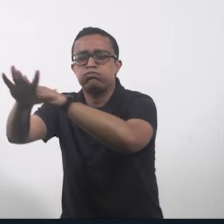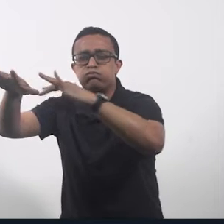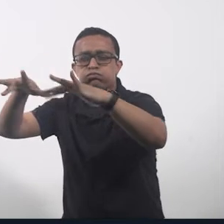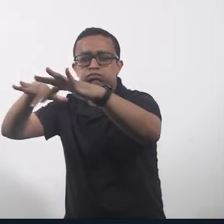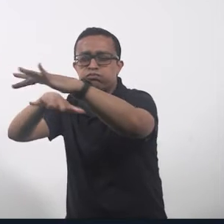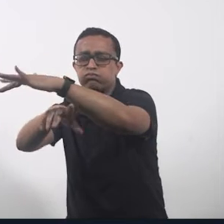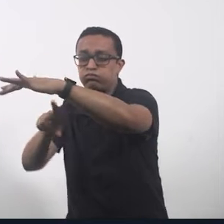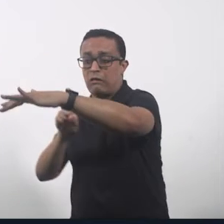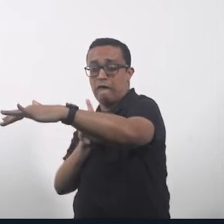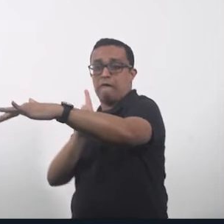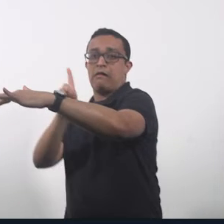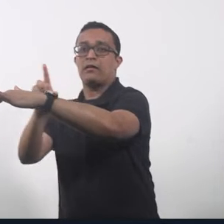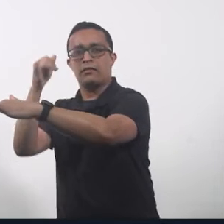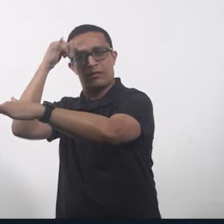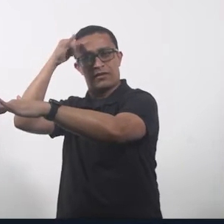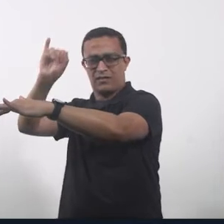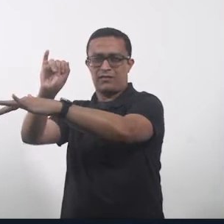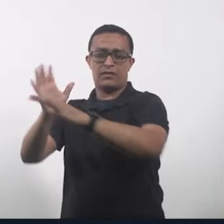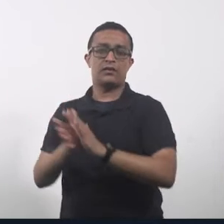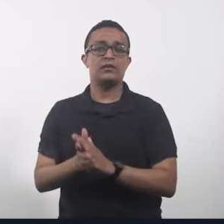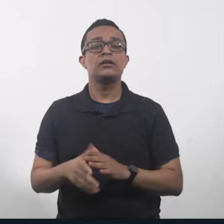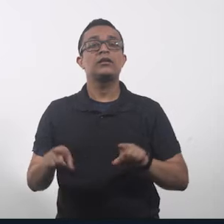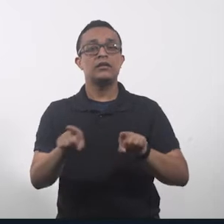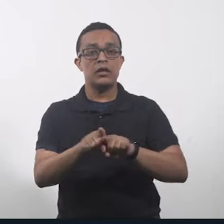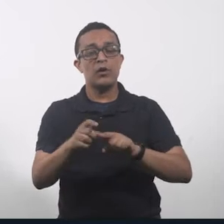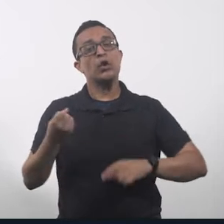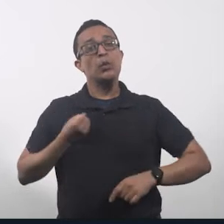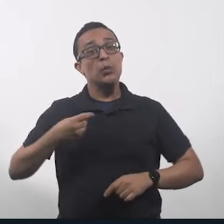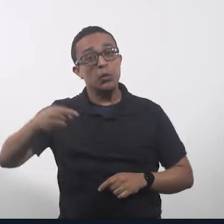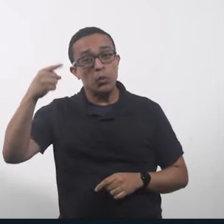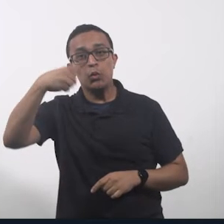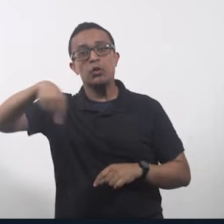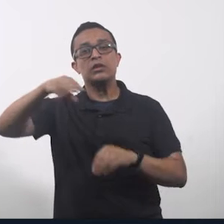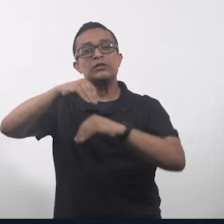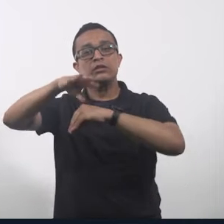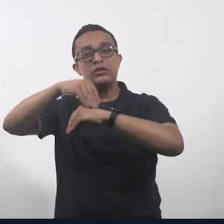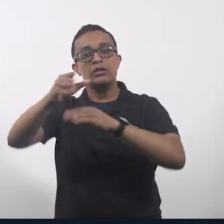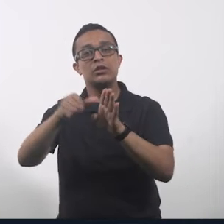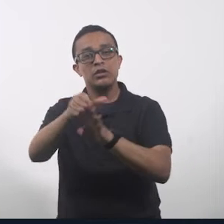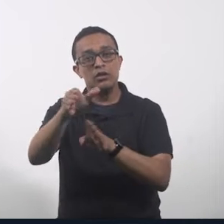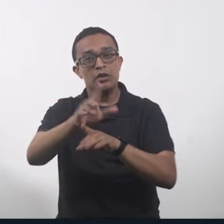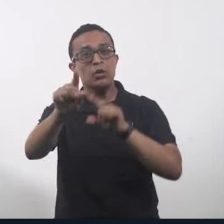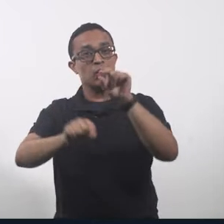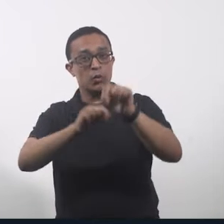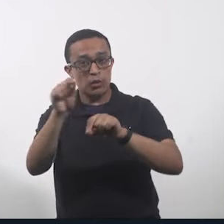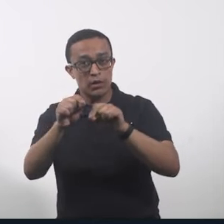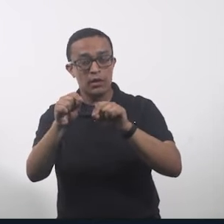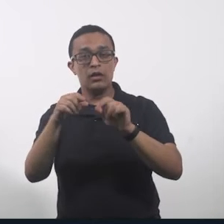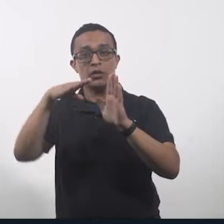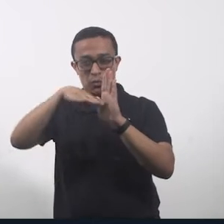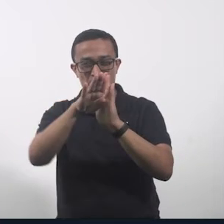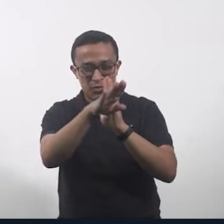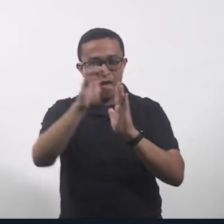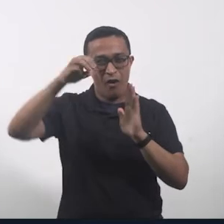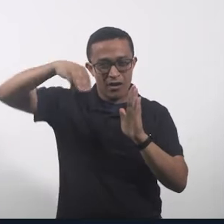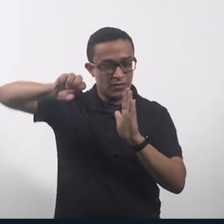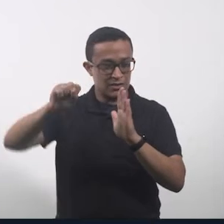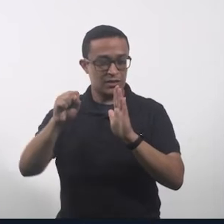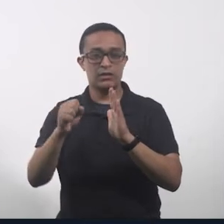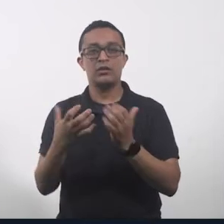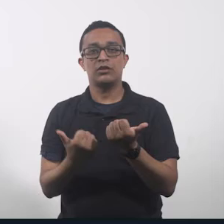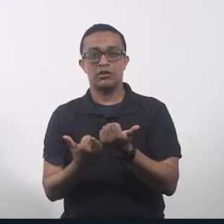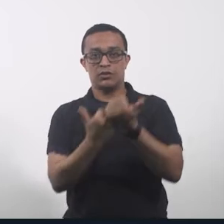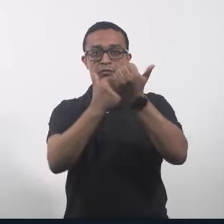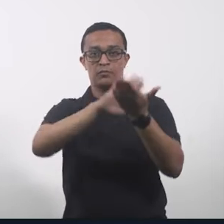não farmacológicas. E na situação 1, a gente recomendaria, então, com base em todos esses indicadores aí da Organização Mundial de Saúde,